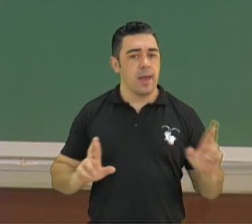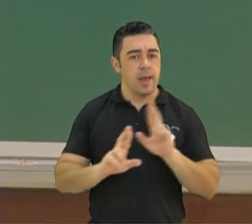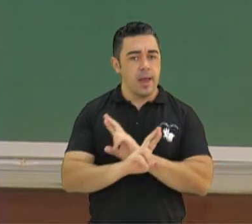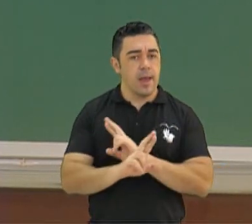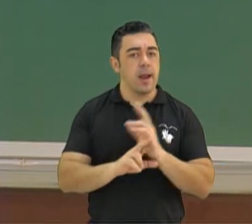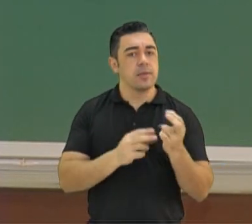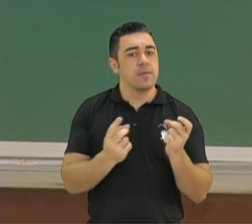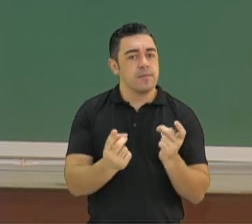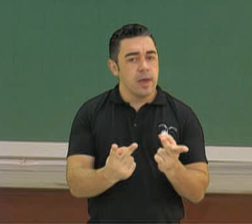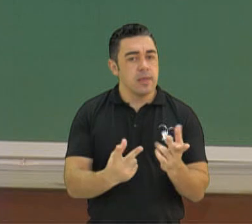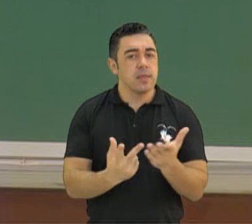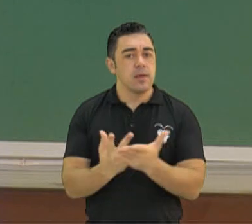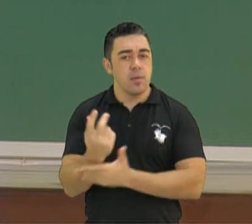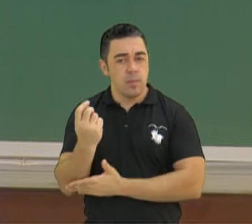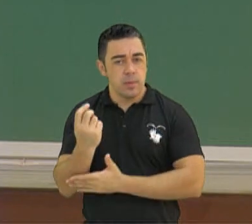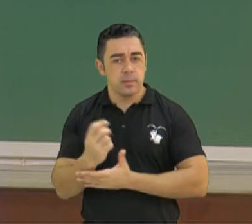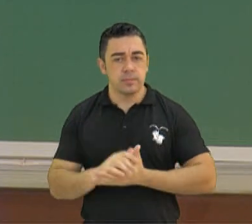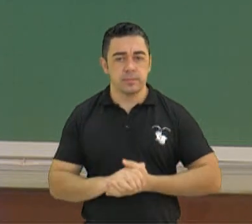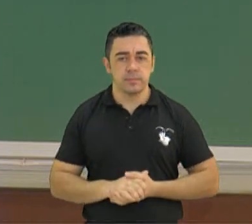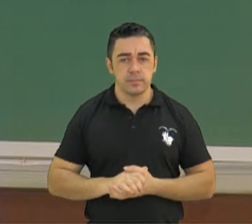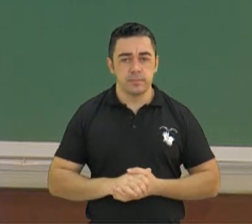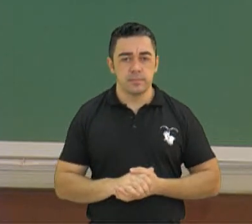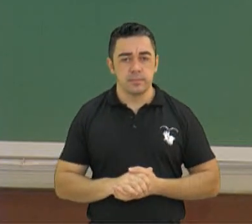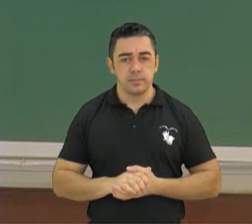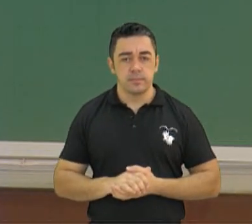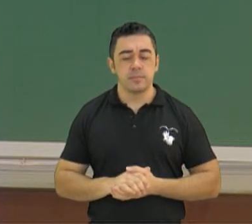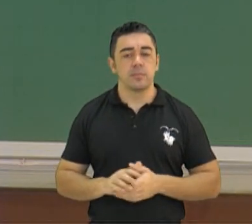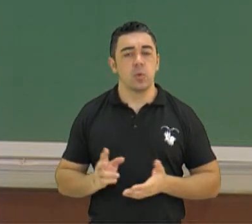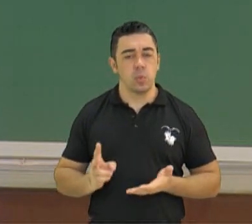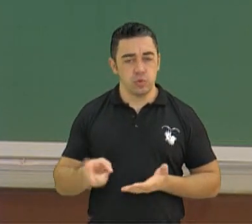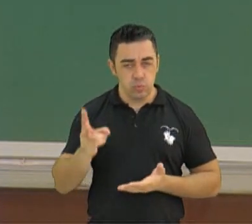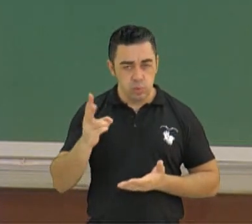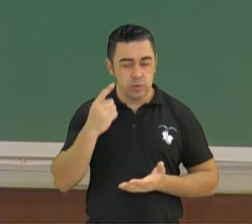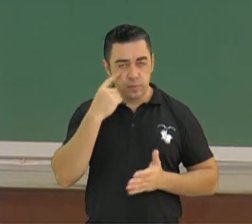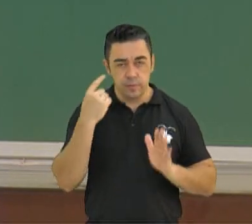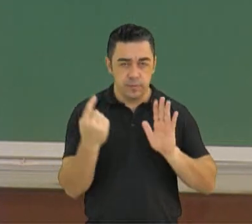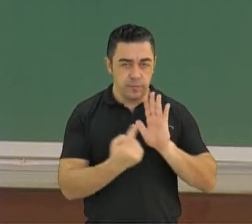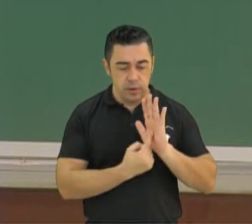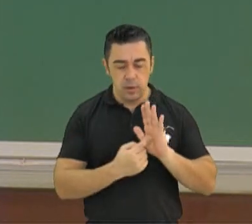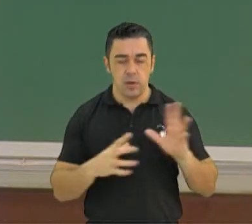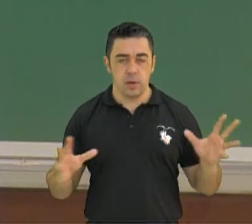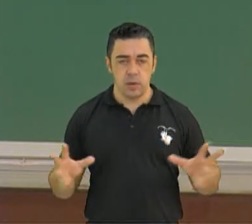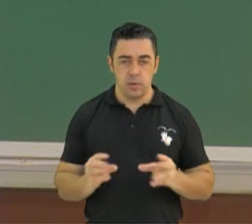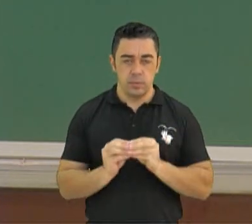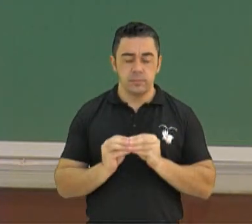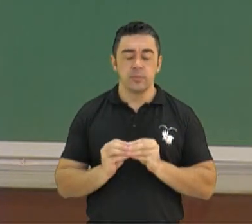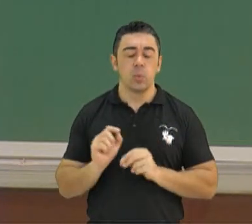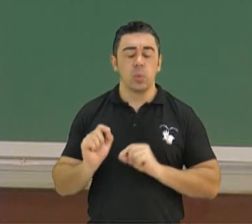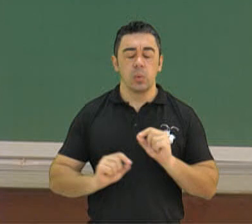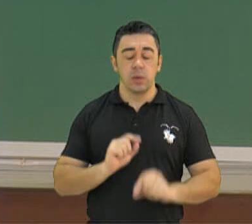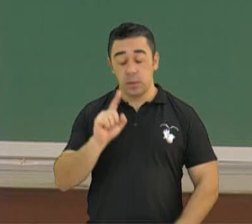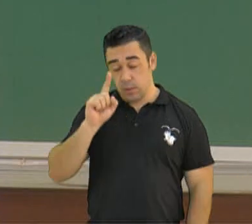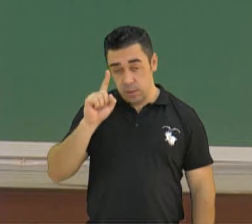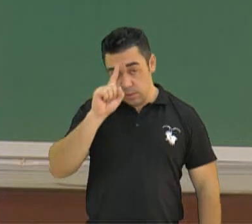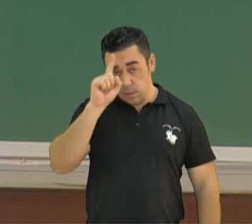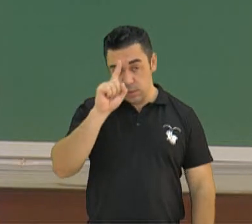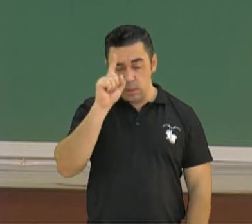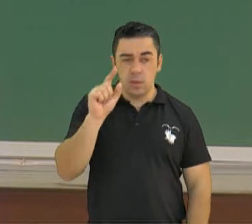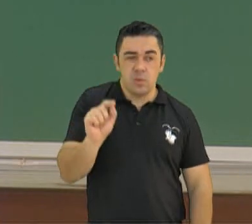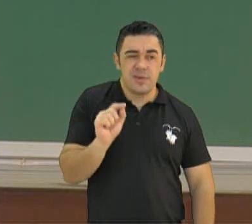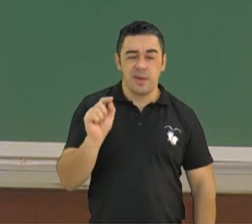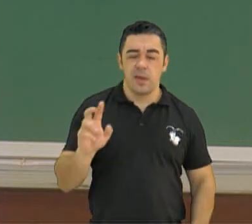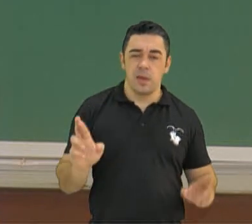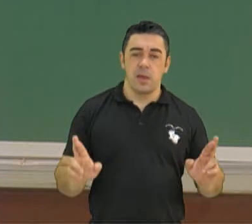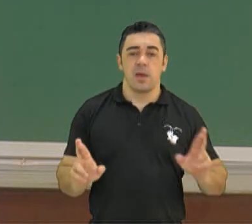vocês tenham em mente. E uma revisão ainda é essa ideia que vai expor muito bem